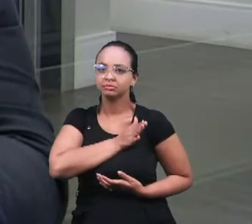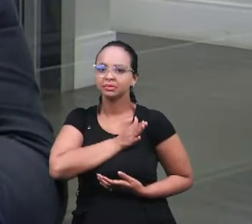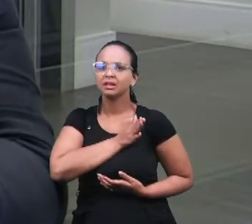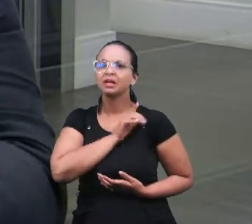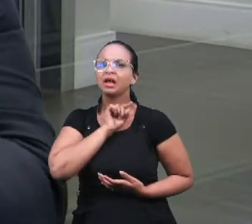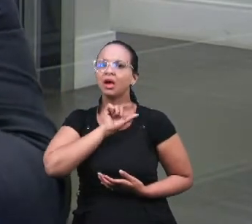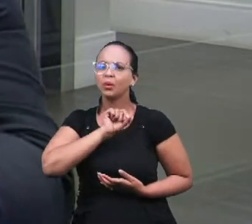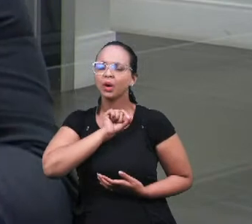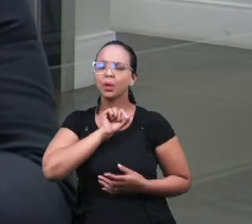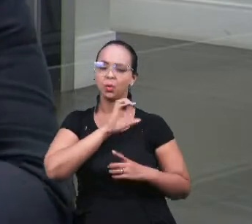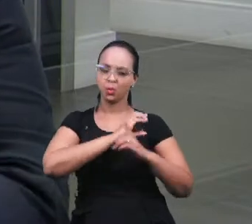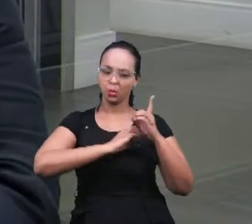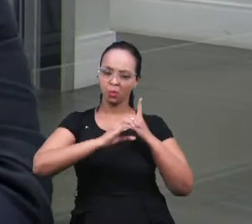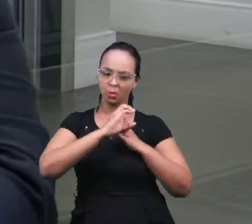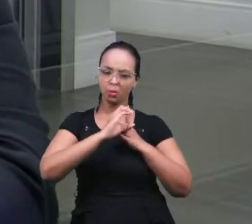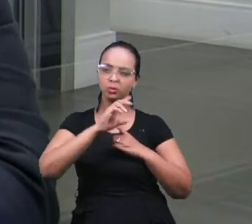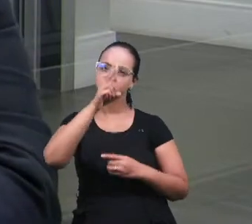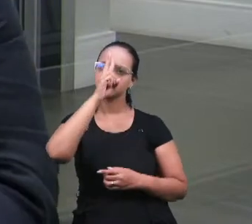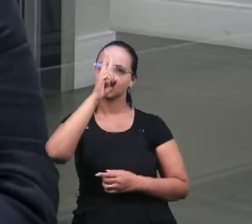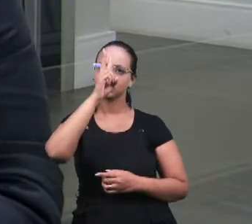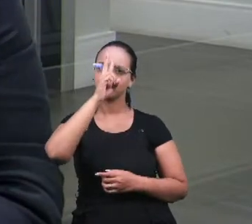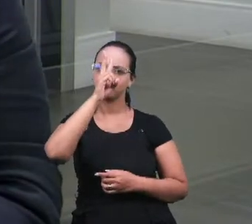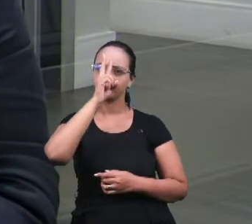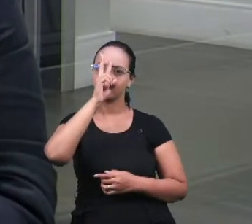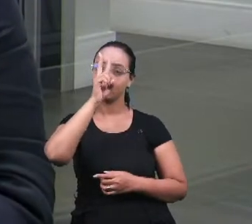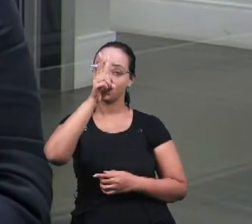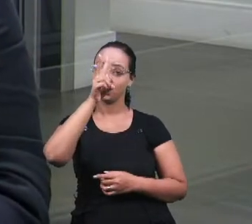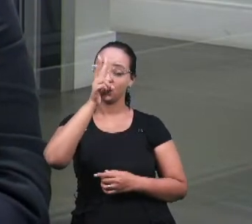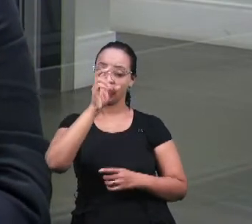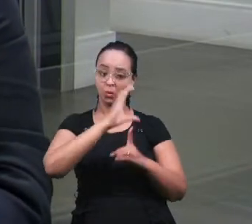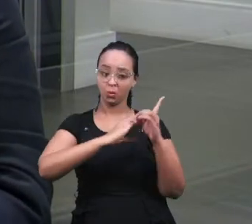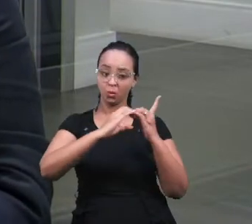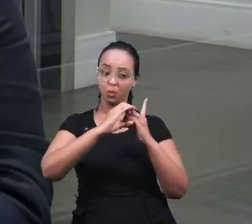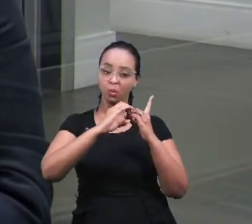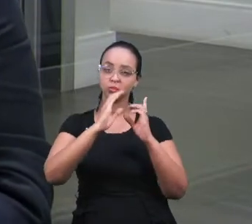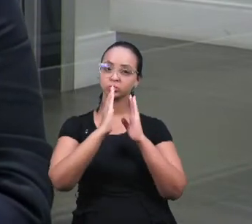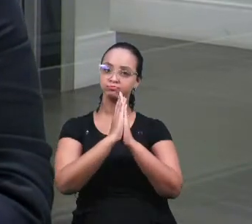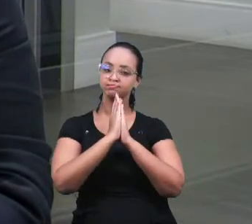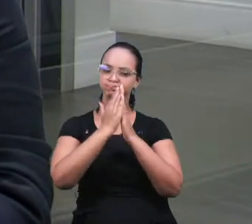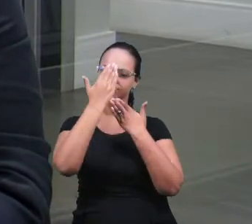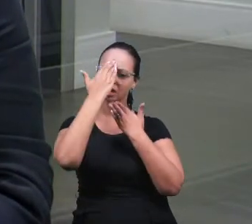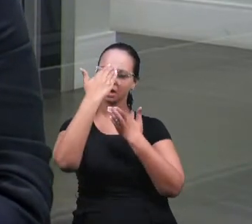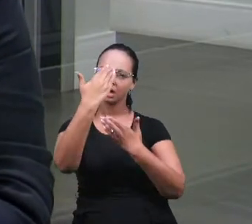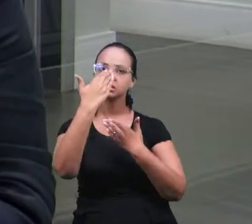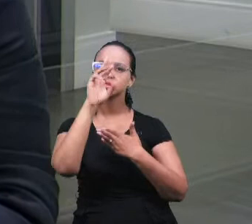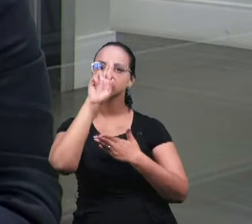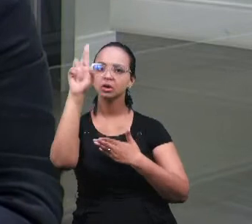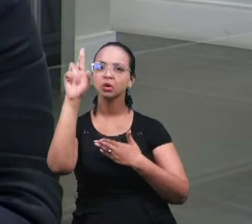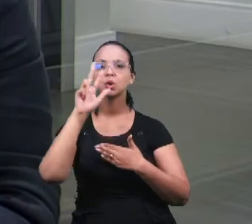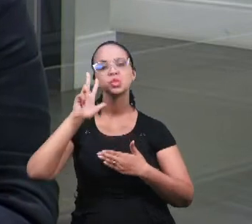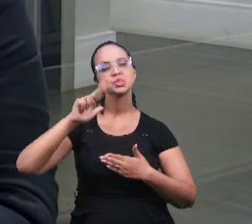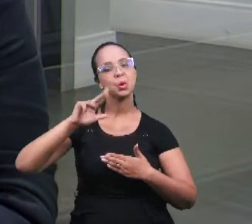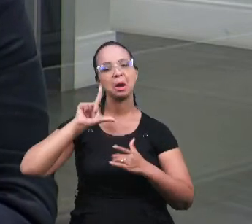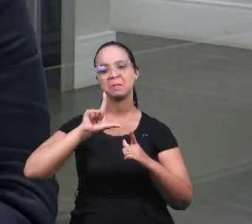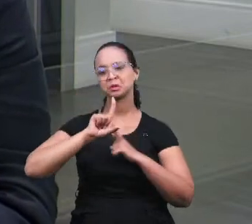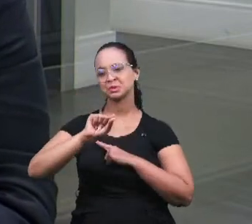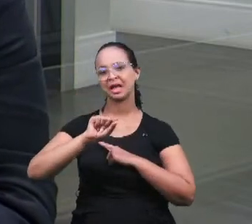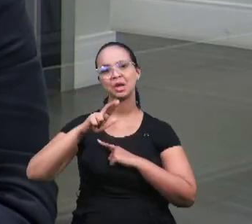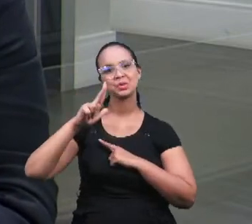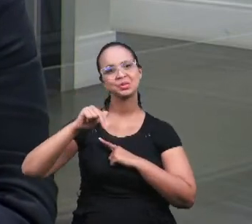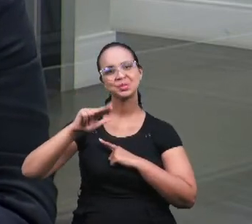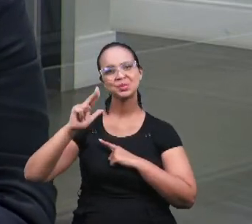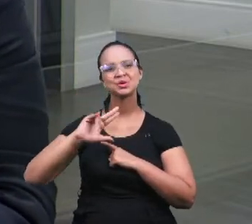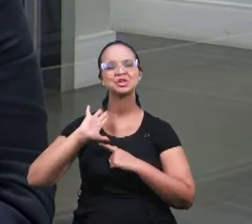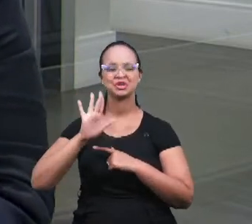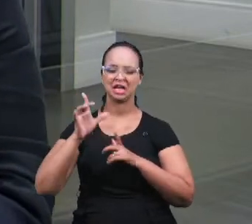era o culto de segunda-feira, culto de glorificação como hoje, né? E ali nunca mais eu saí da igreja. Dali eu já saí com o